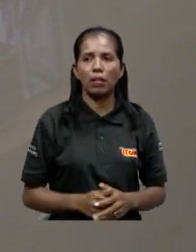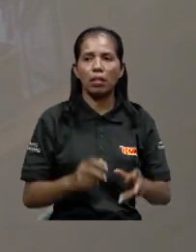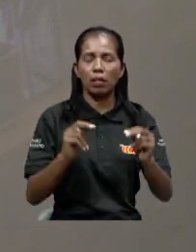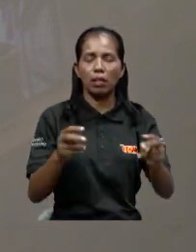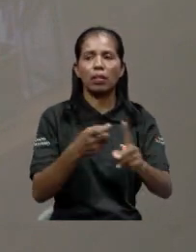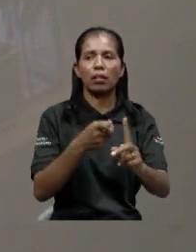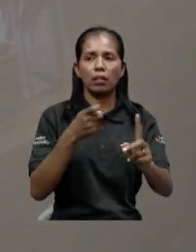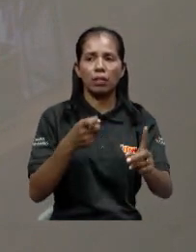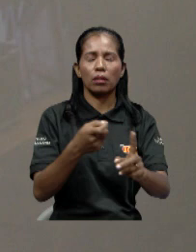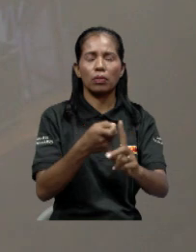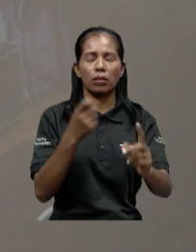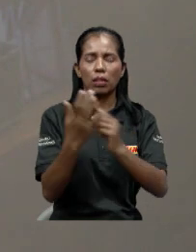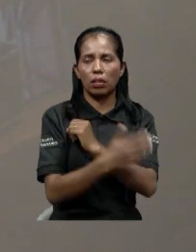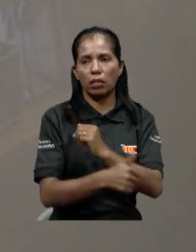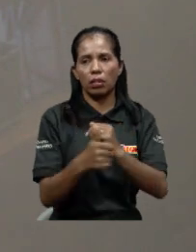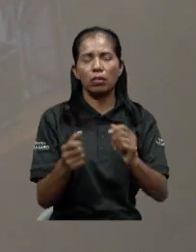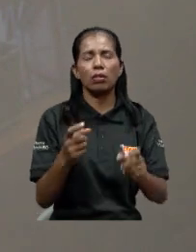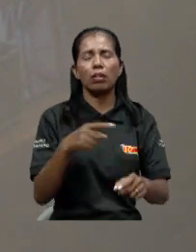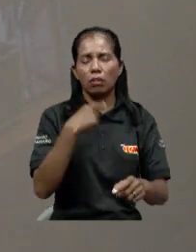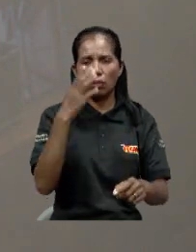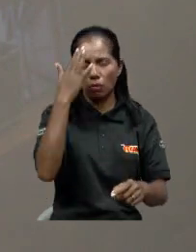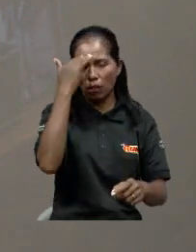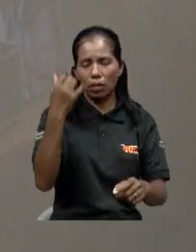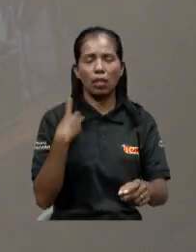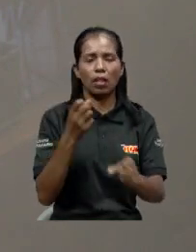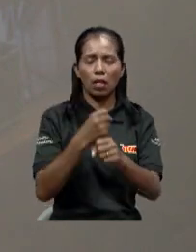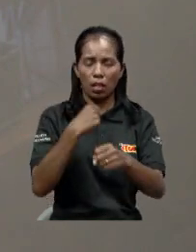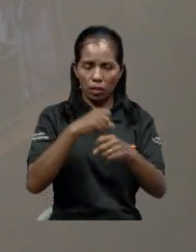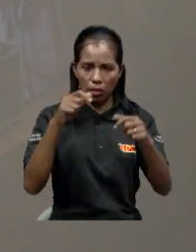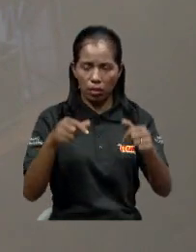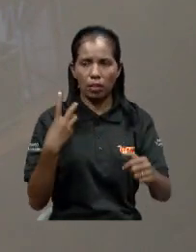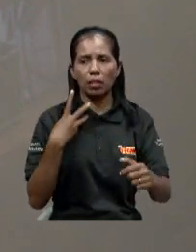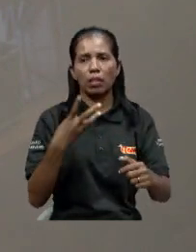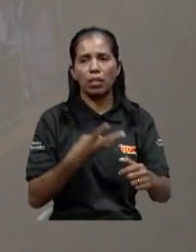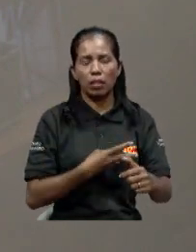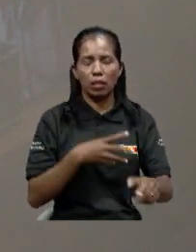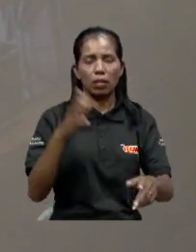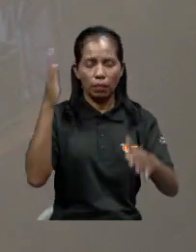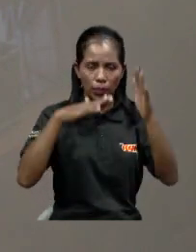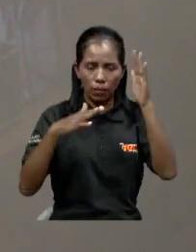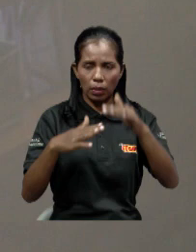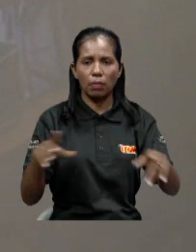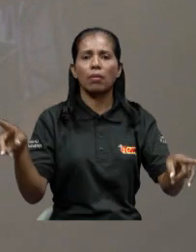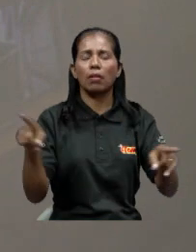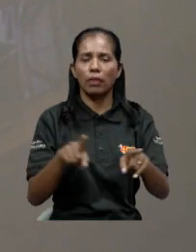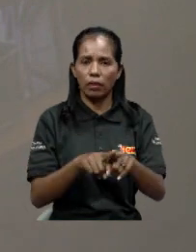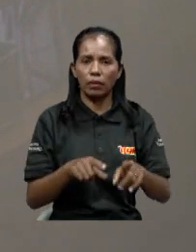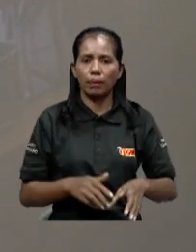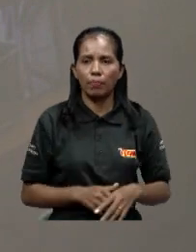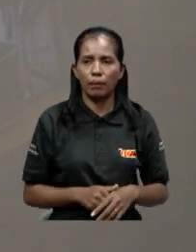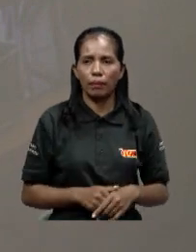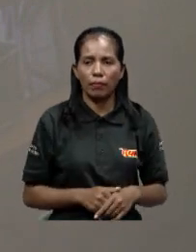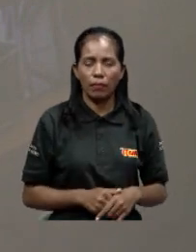mais importa não sabe itala halu de tenemos itala halu ida nebe itenia ene problema maka